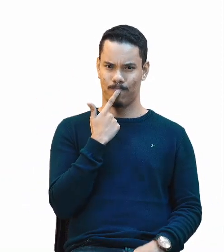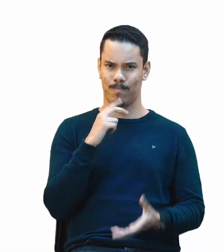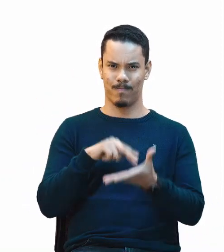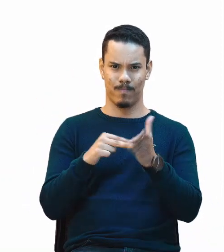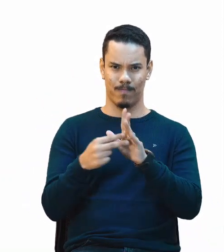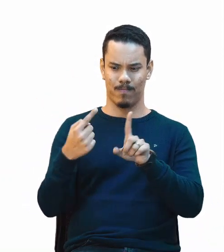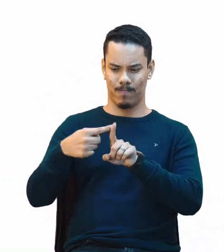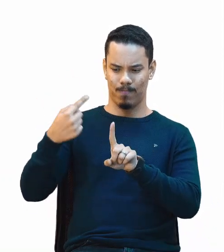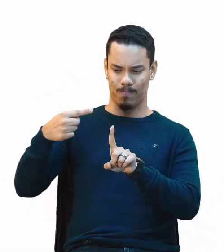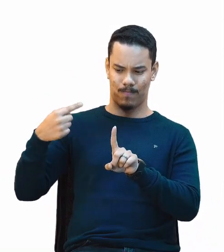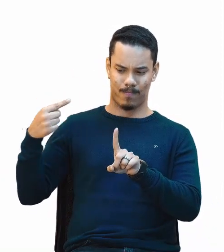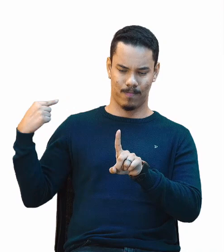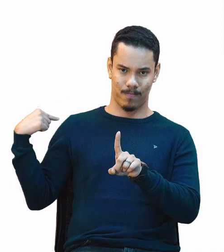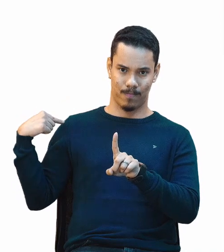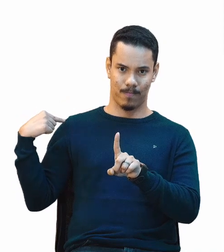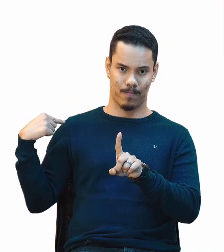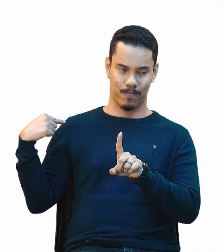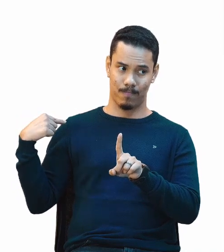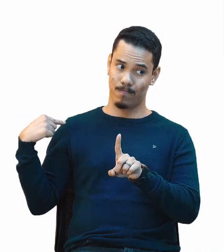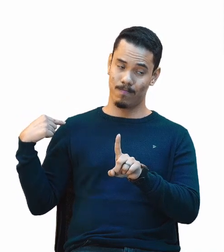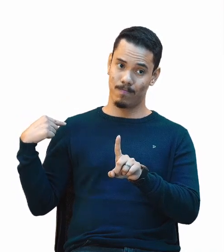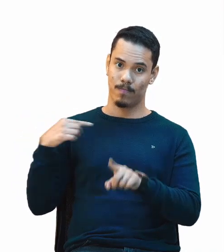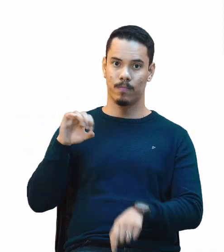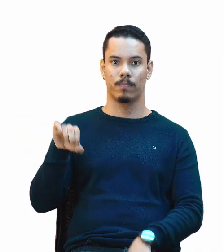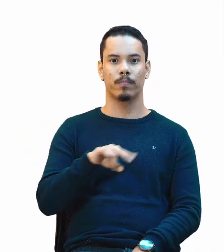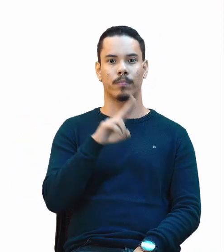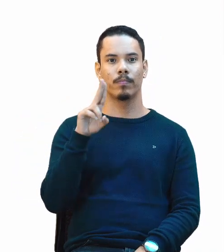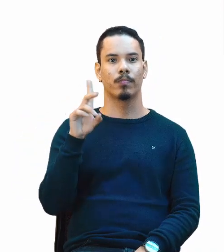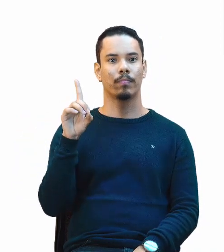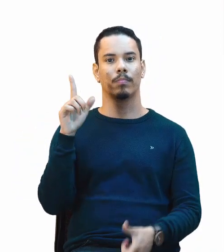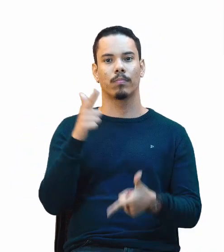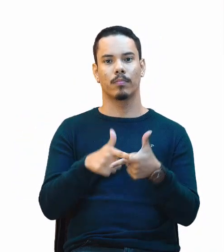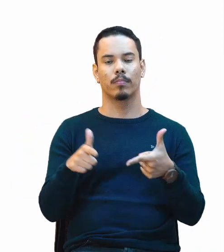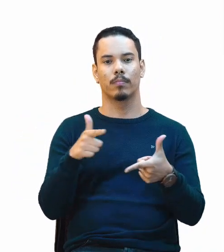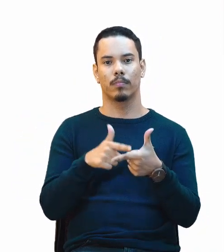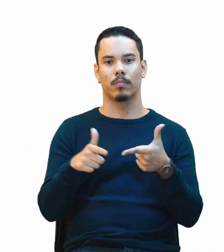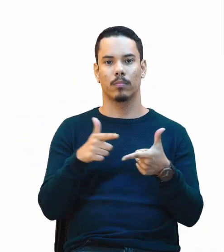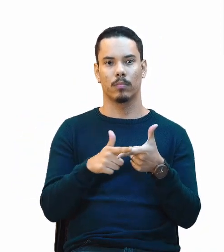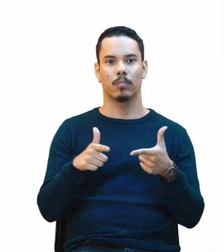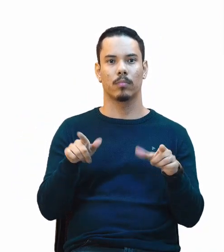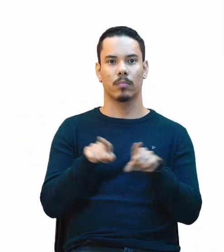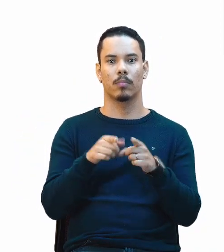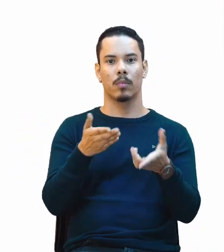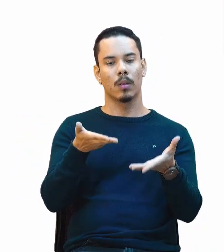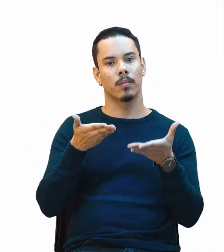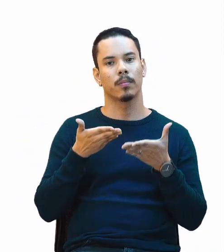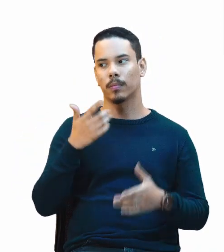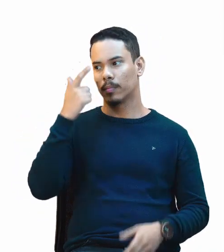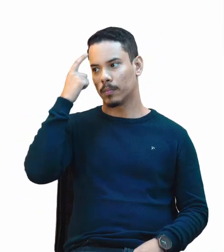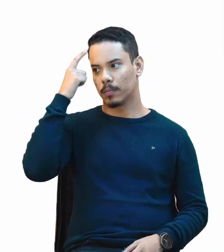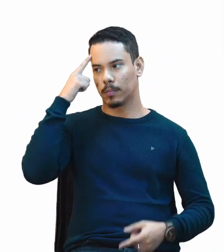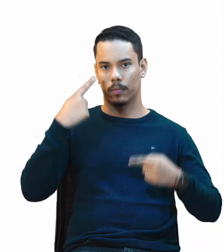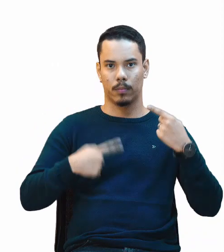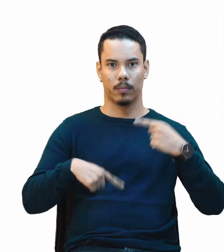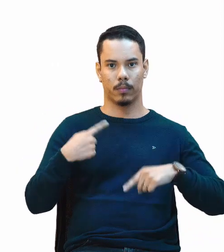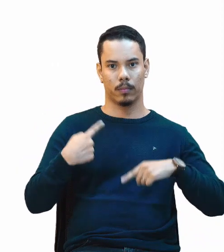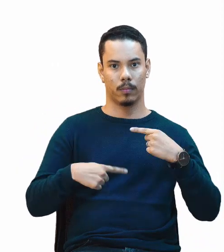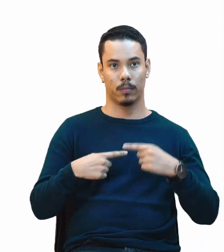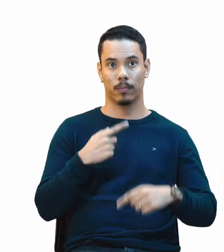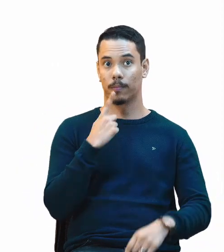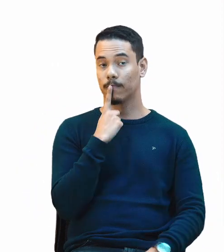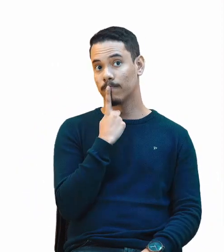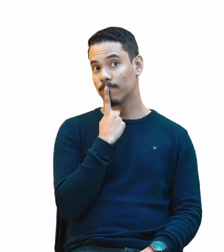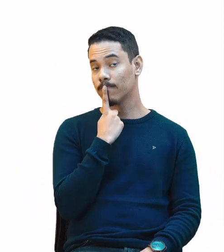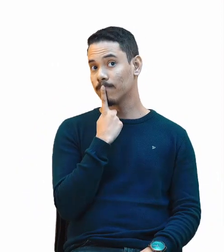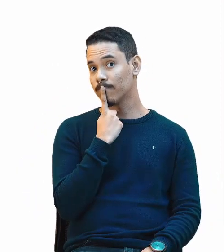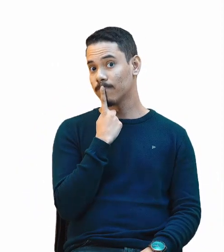passado? O D, problematiza e convida a discussão. Vamos lá, será que